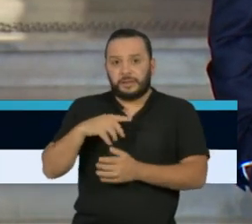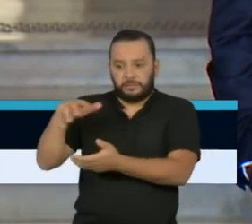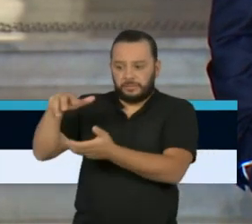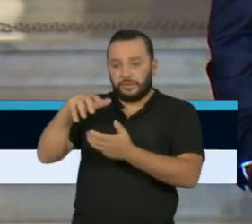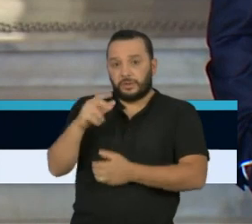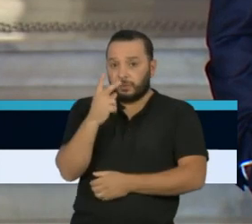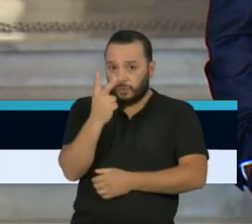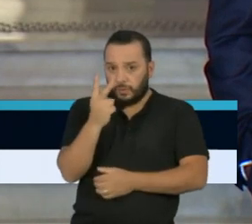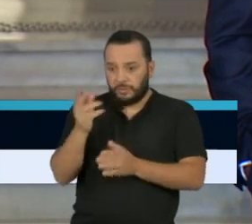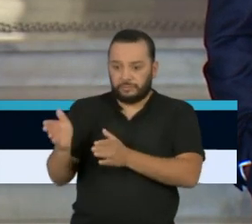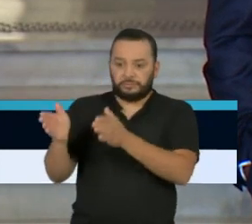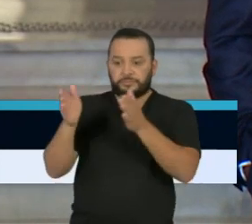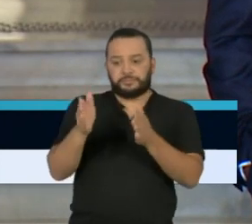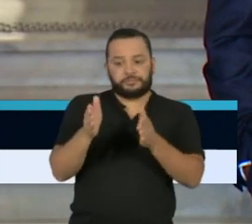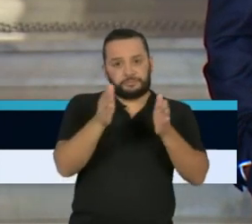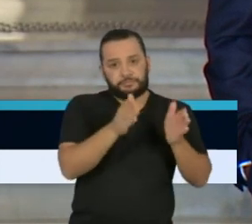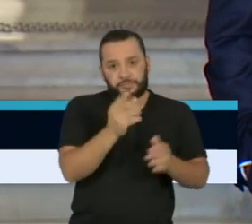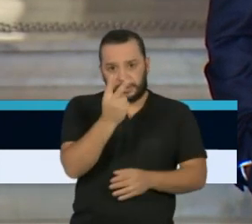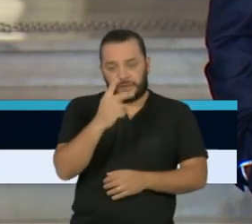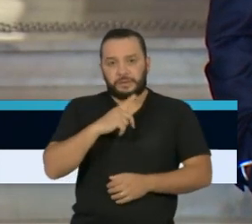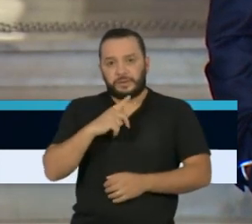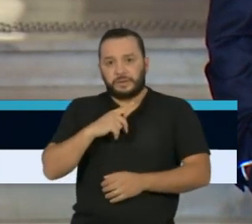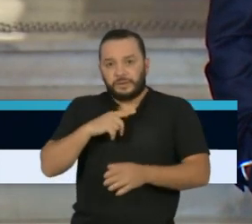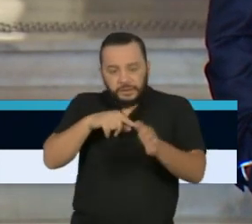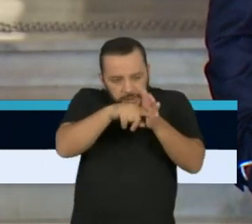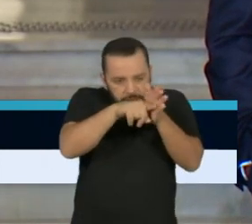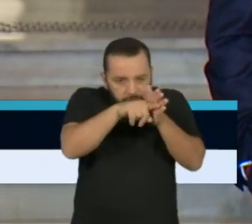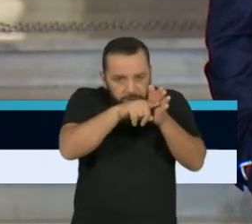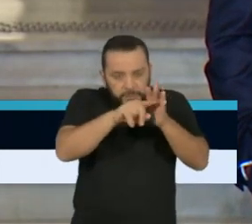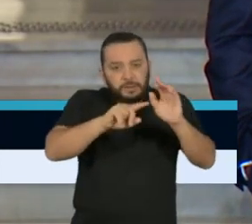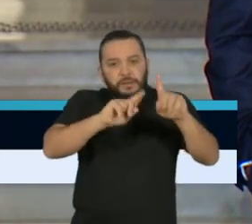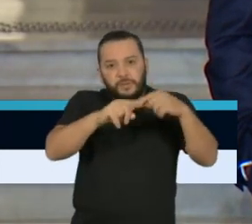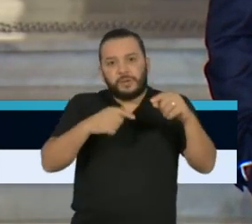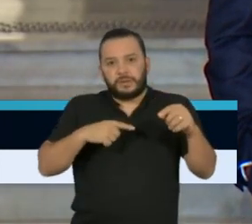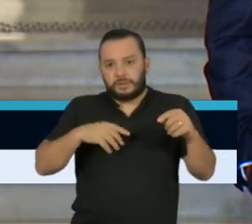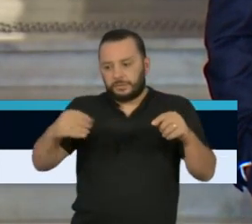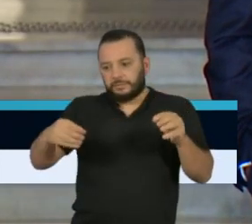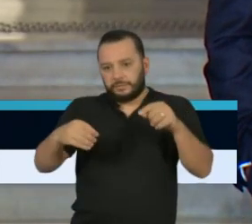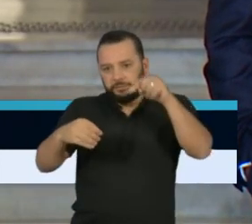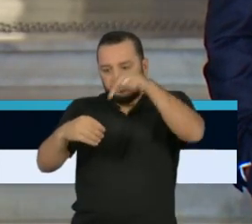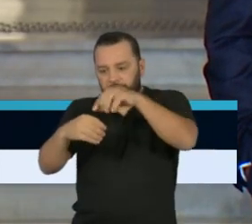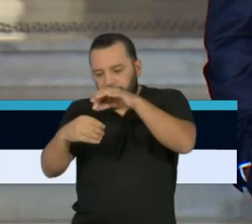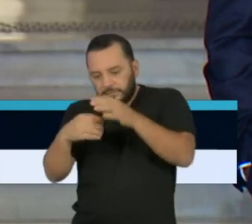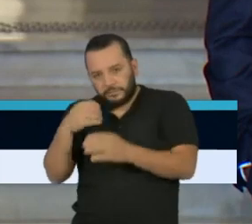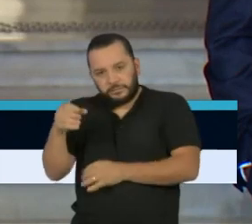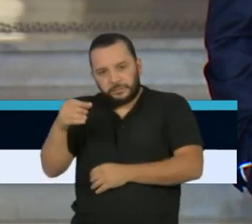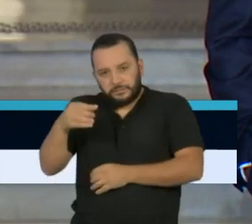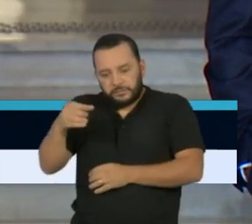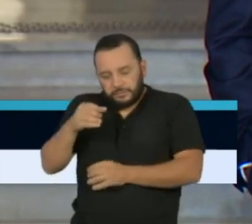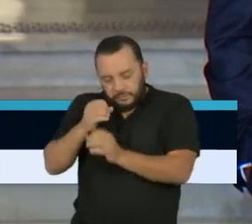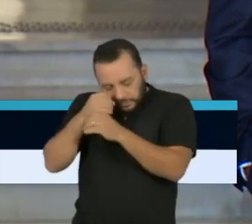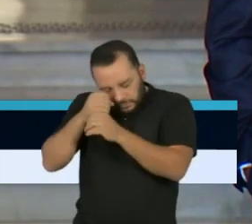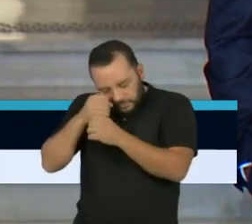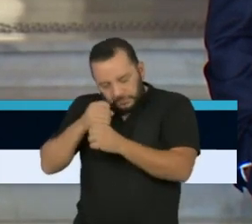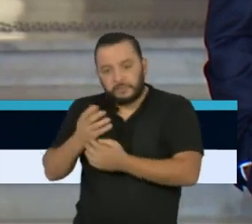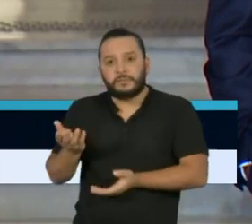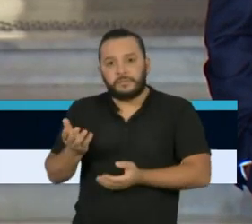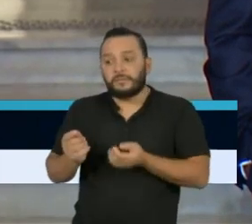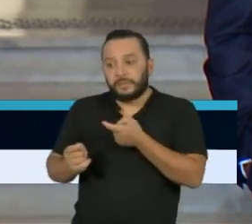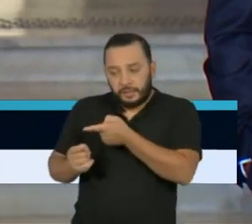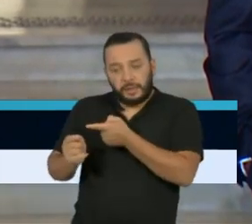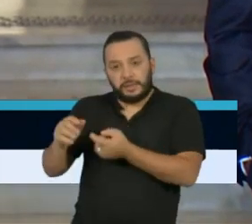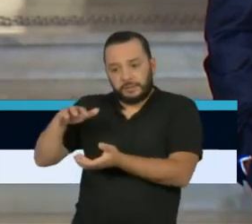própria realização do exame e a outra que é o preparo do exame. Para esses kits, nós também, eles